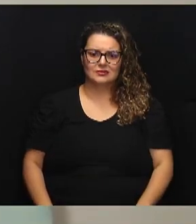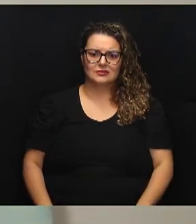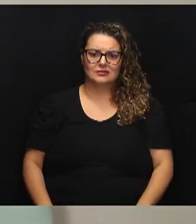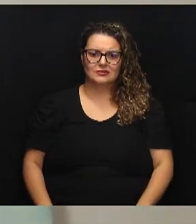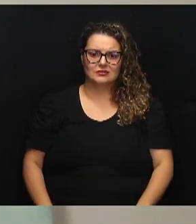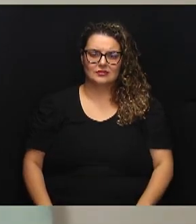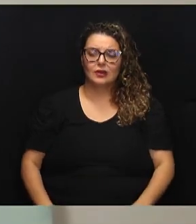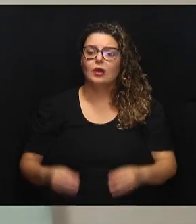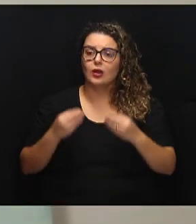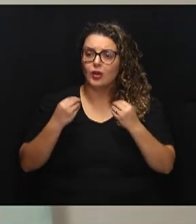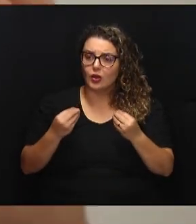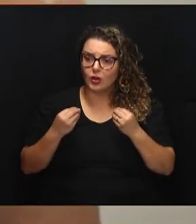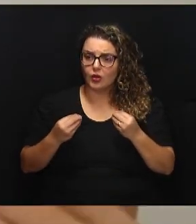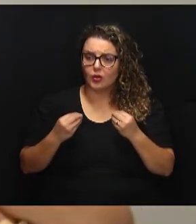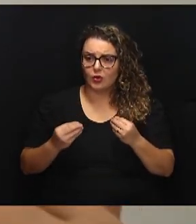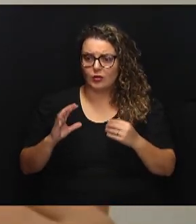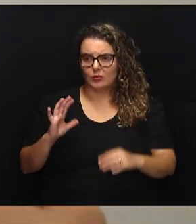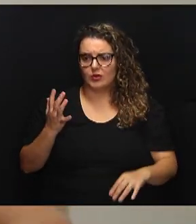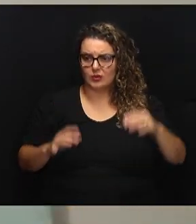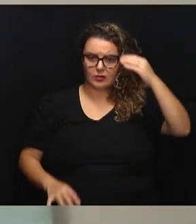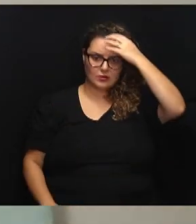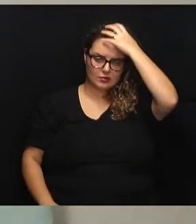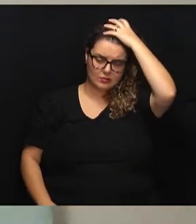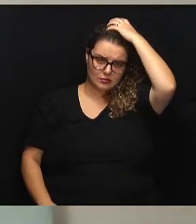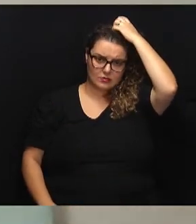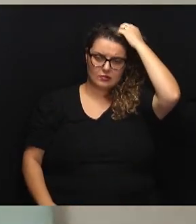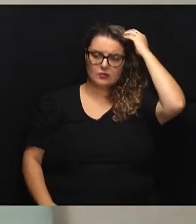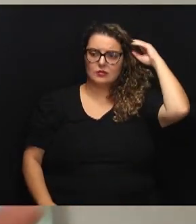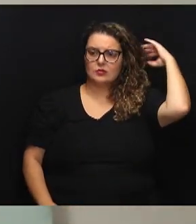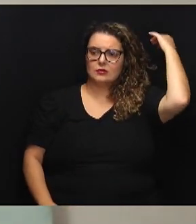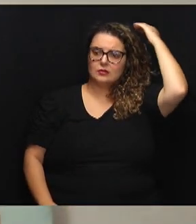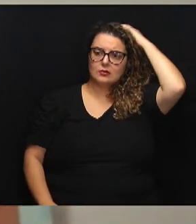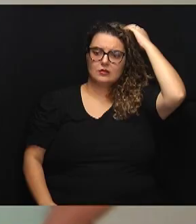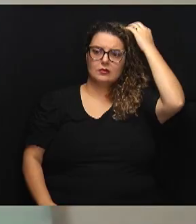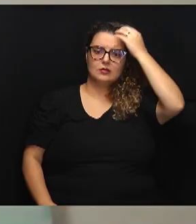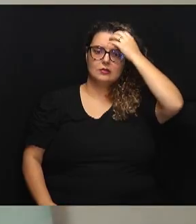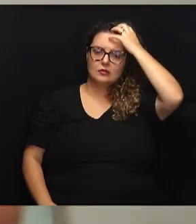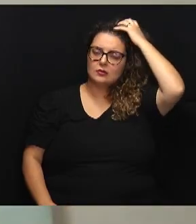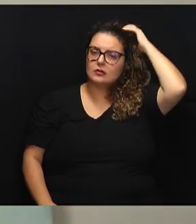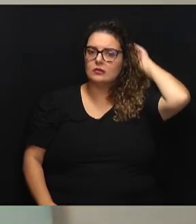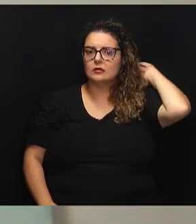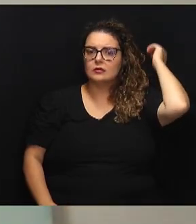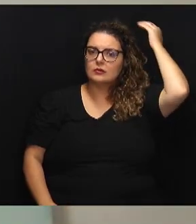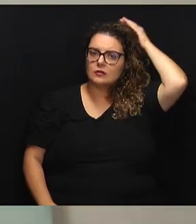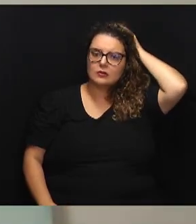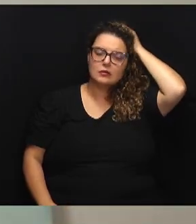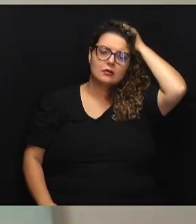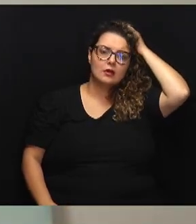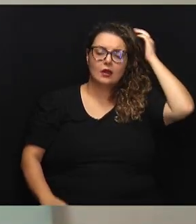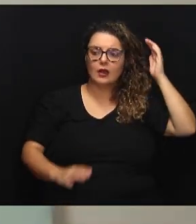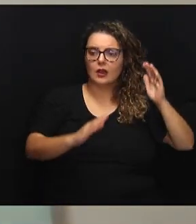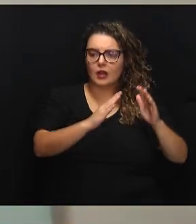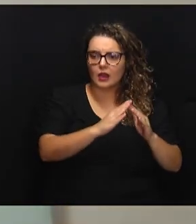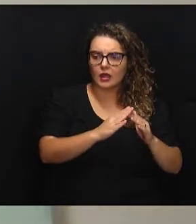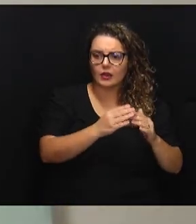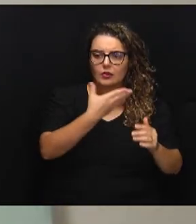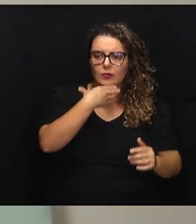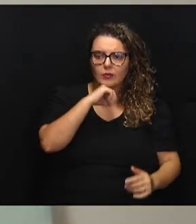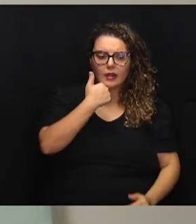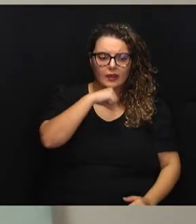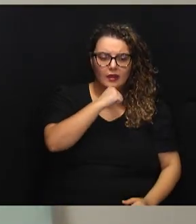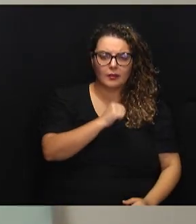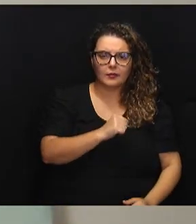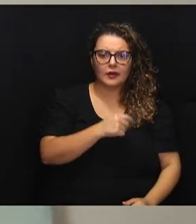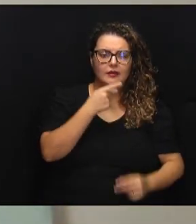Como isso pode acontecer? Quer dizer, às vezes os valores de casa tá, não faça isso, não faça aquilo, não pode assim, não pode assado. De repente eu vejo